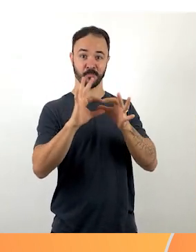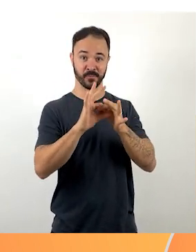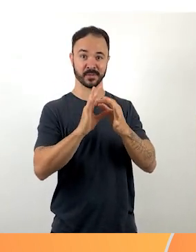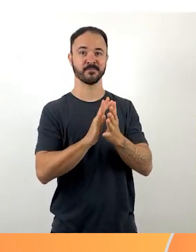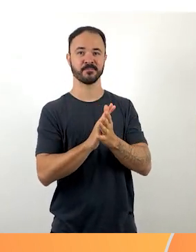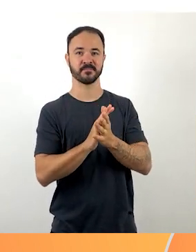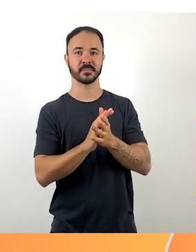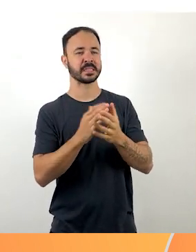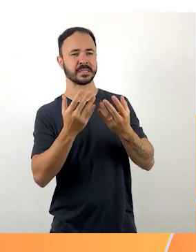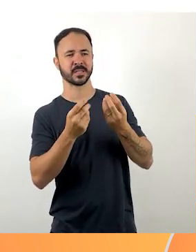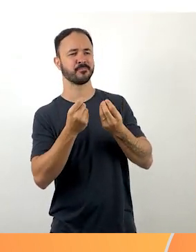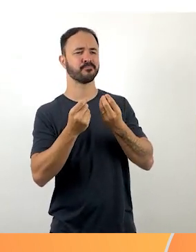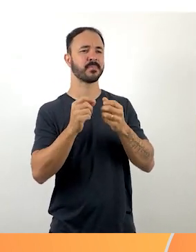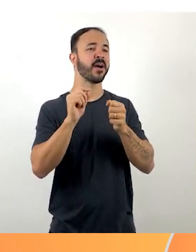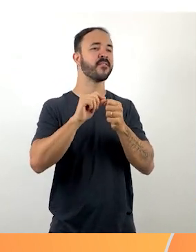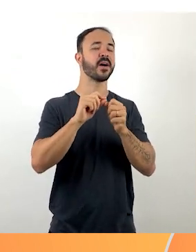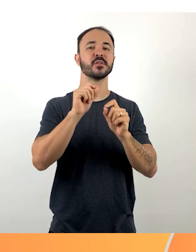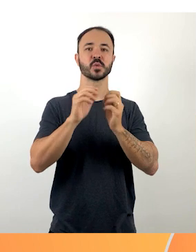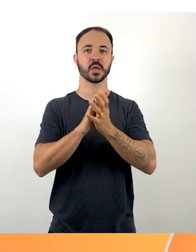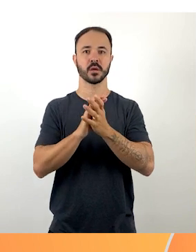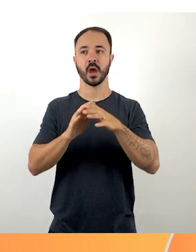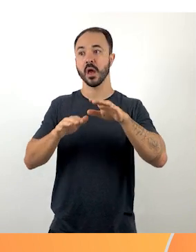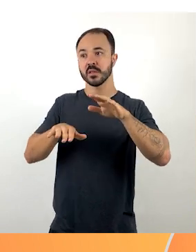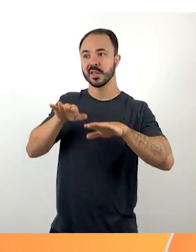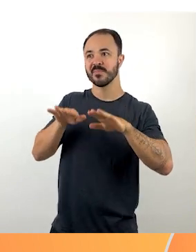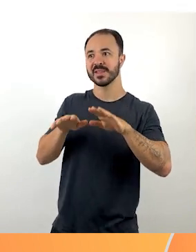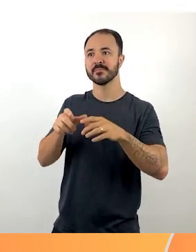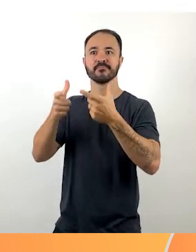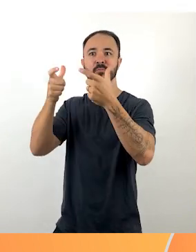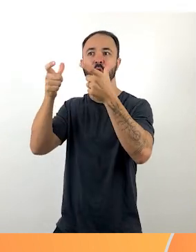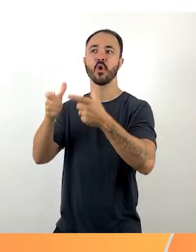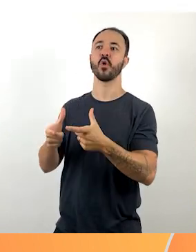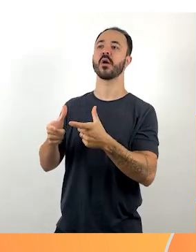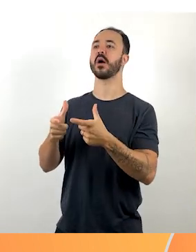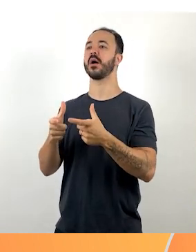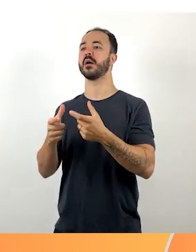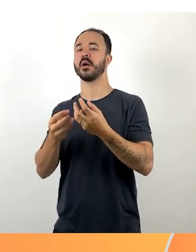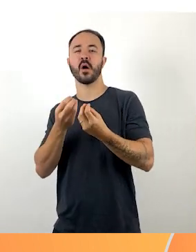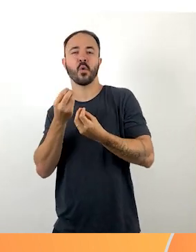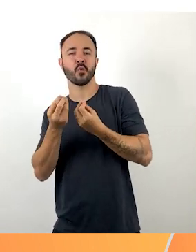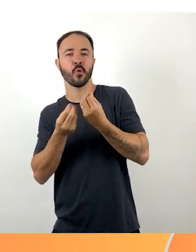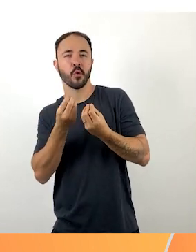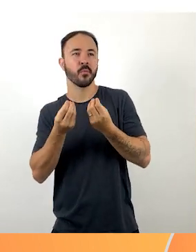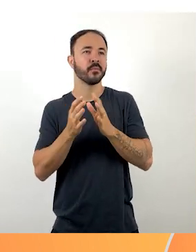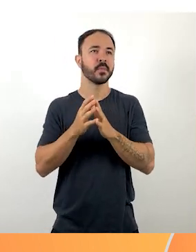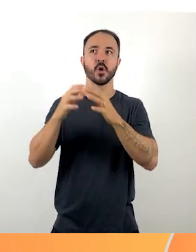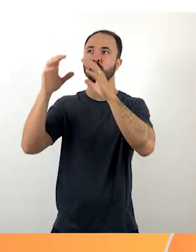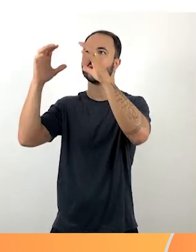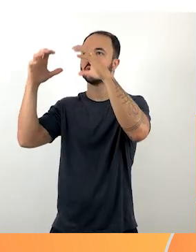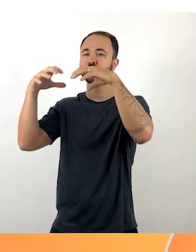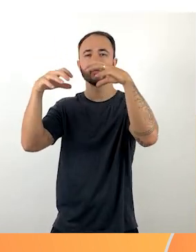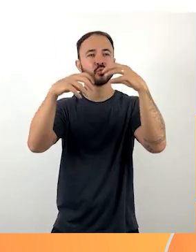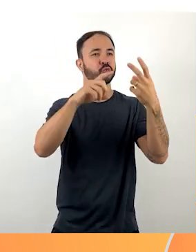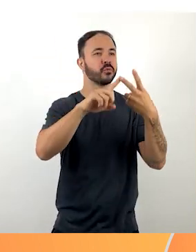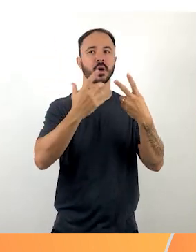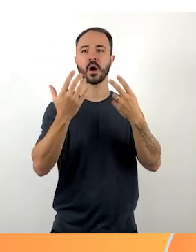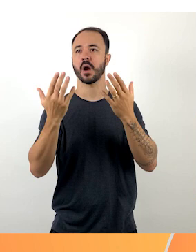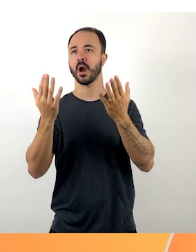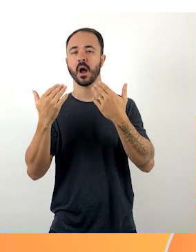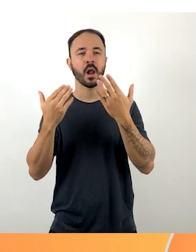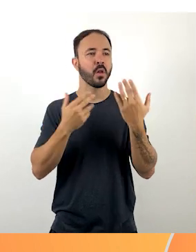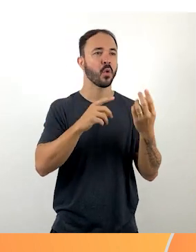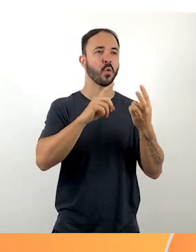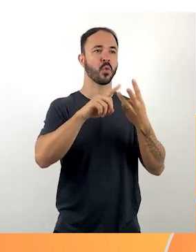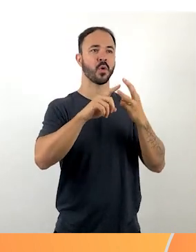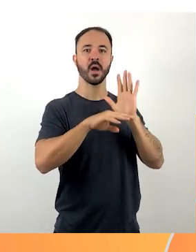guarda. Então, a depender do local onde essa planta está, a depender das condições de chuva, de